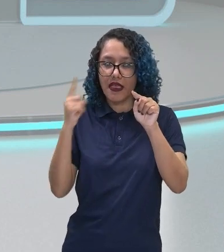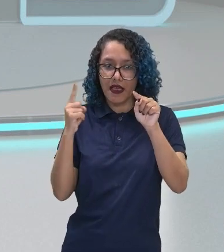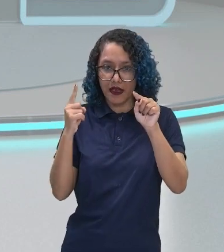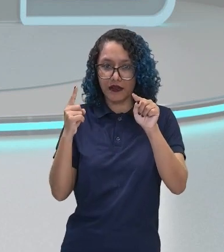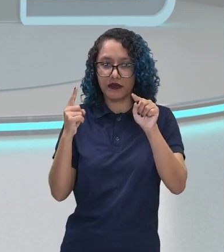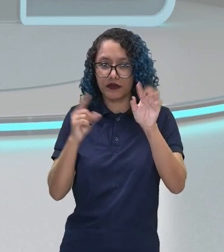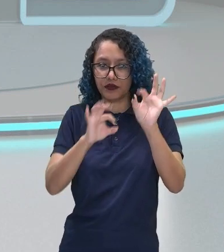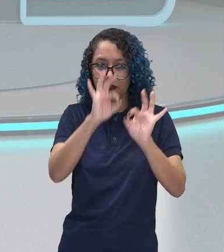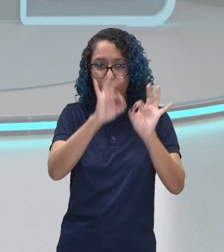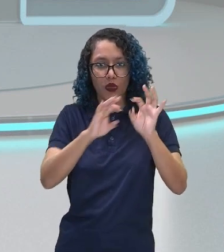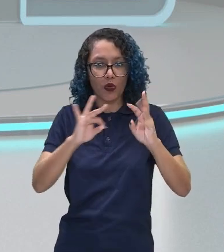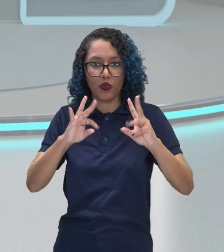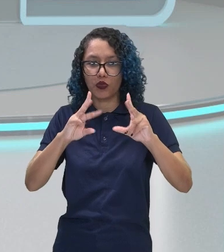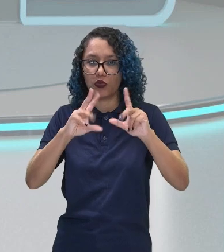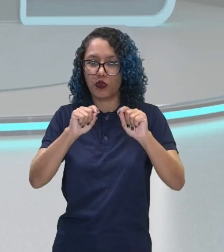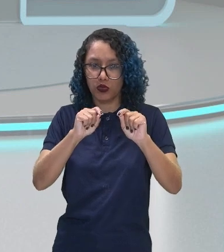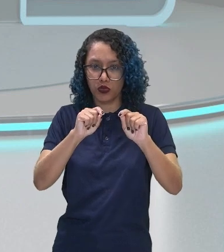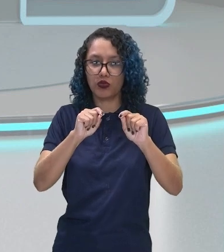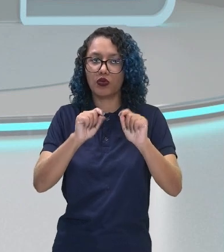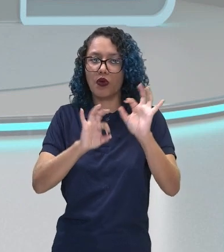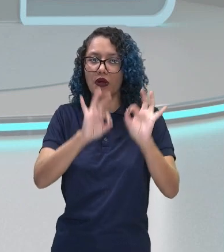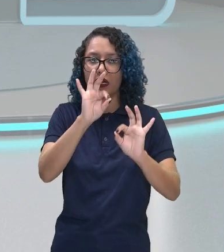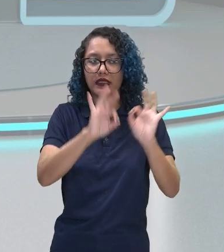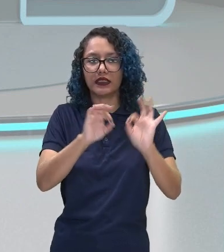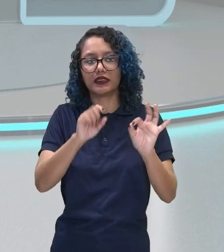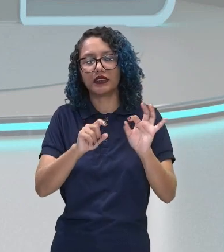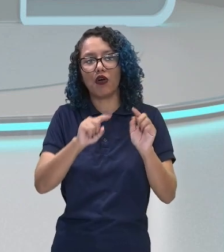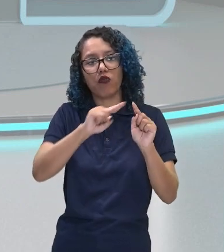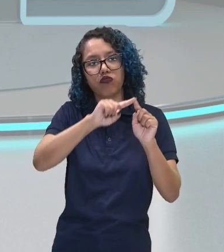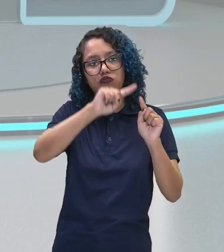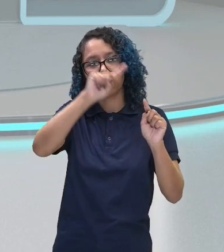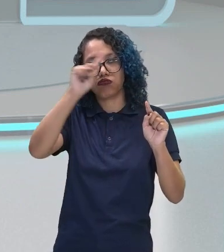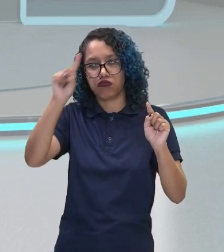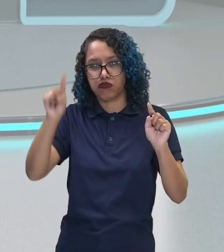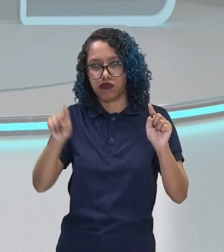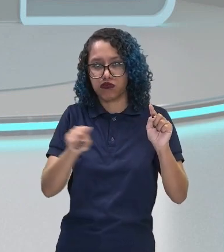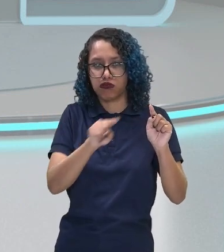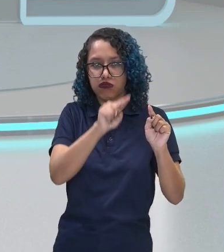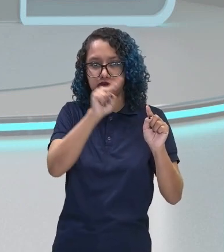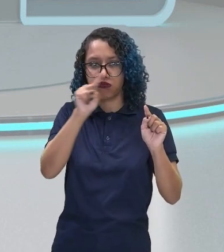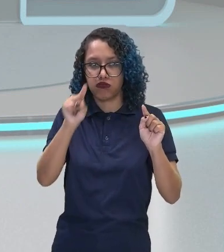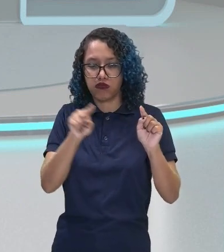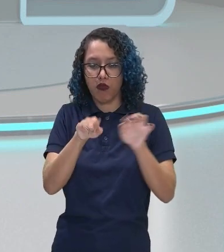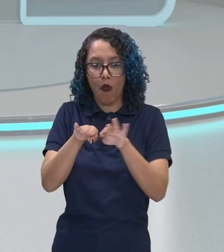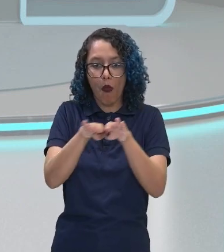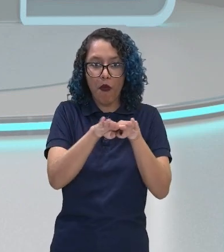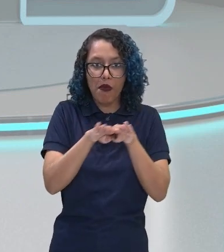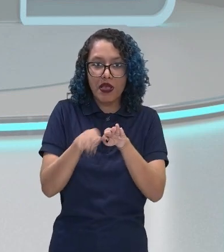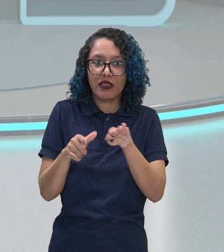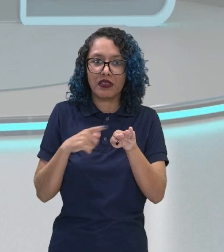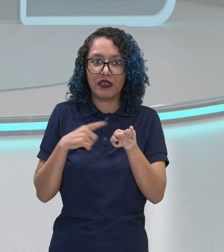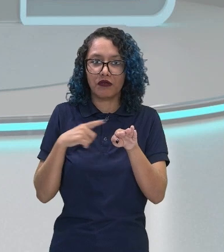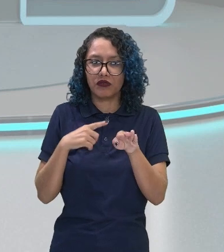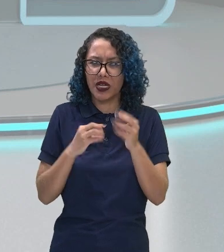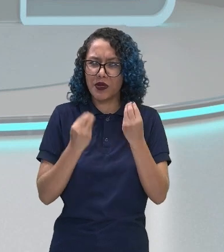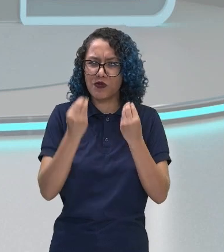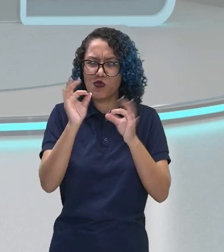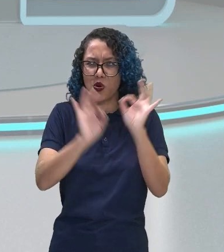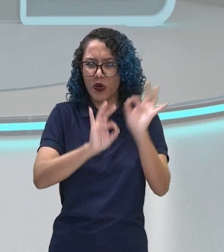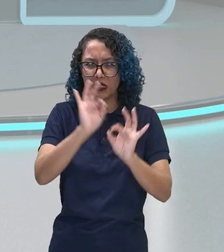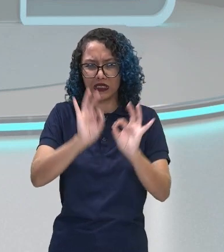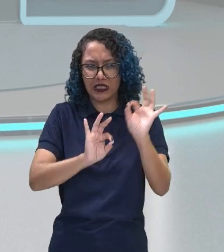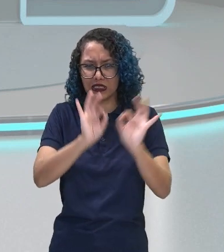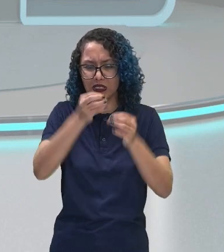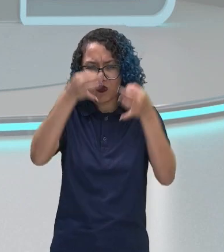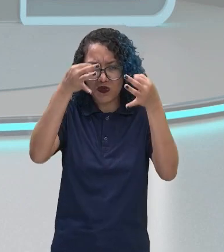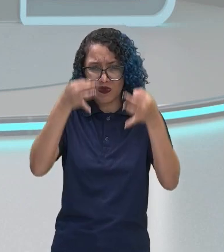existe a construção de uma espiral bem característica, que segue um padrão. E esse padrão se encaixa dentro de